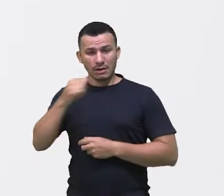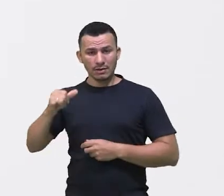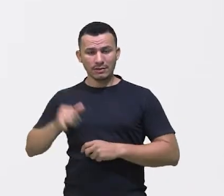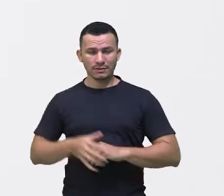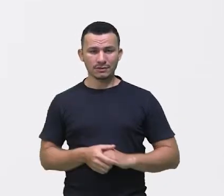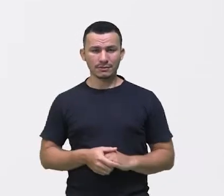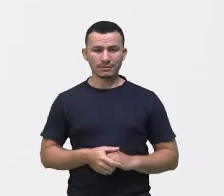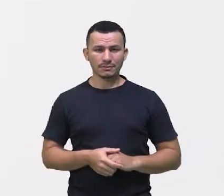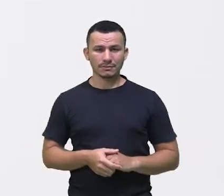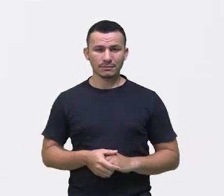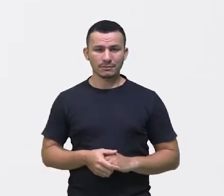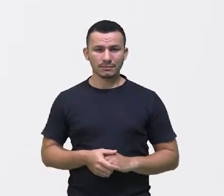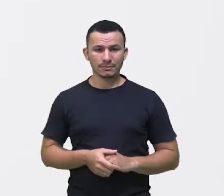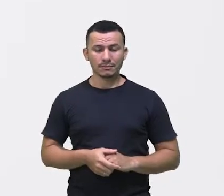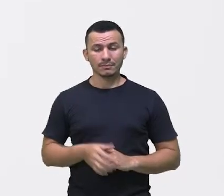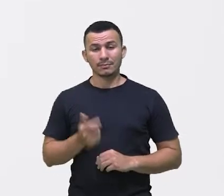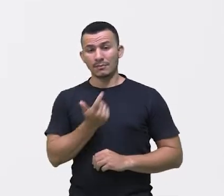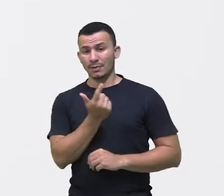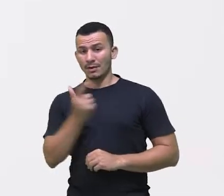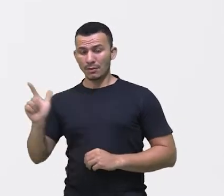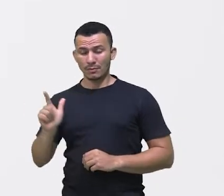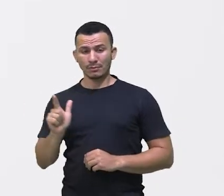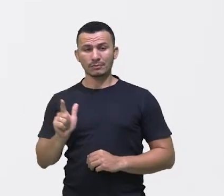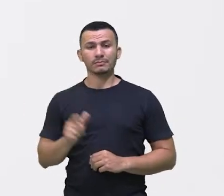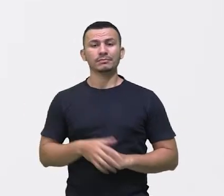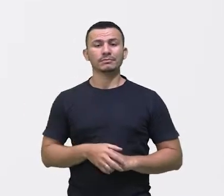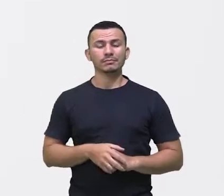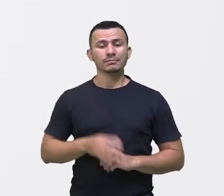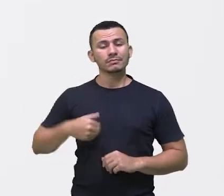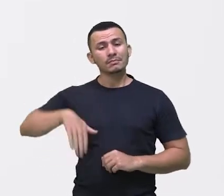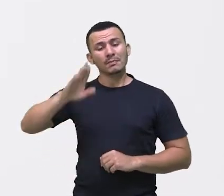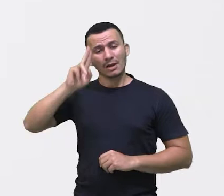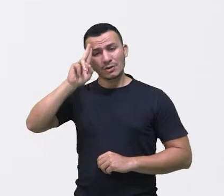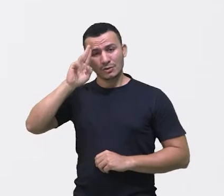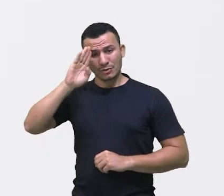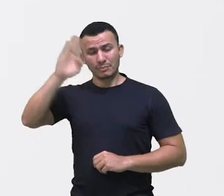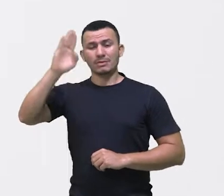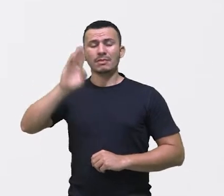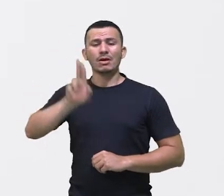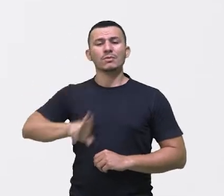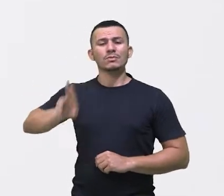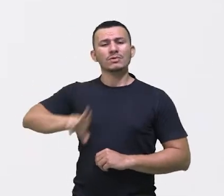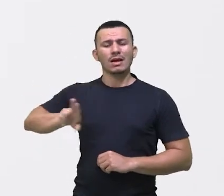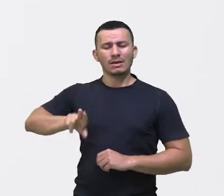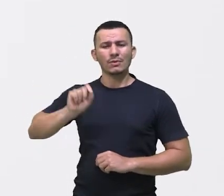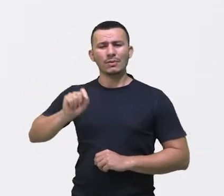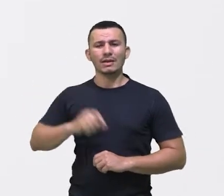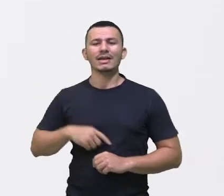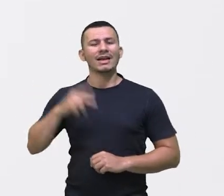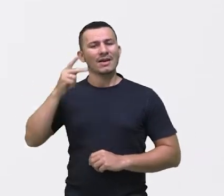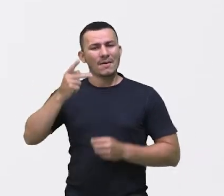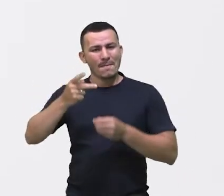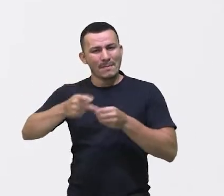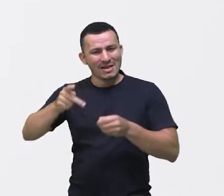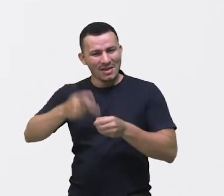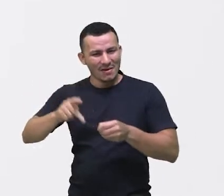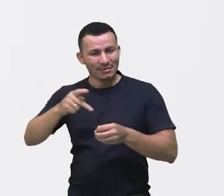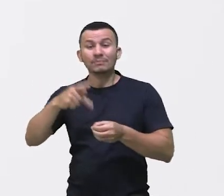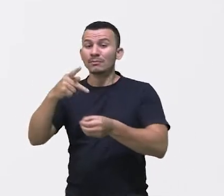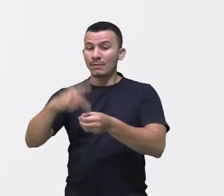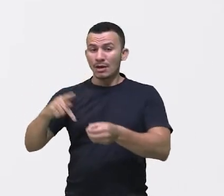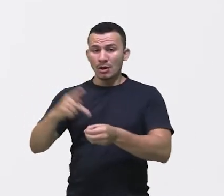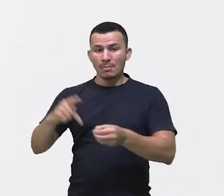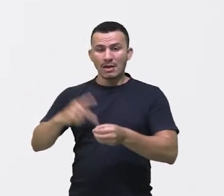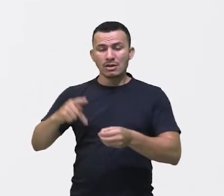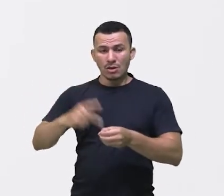tá bom? Seguindo, a primeira fonte mais utilizada, mas que é o nosso segundo exemplo, é o petróleo. O